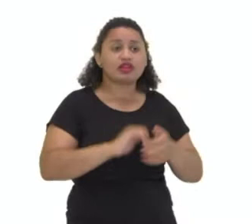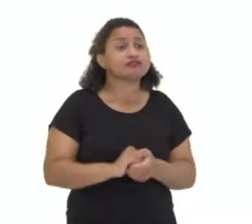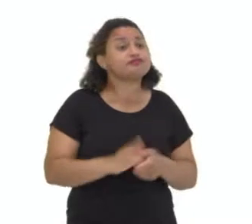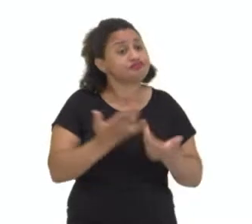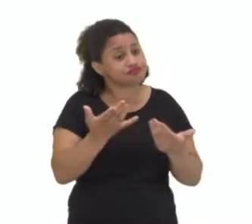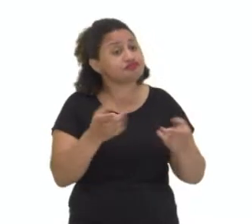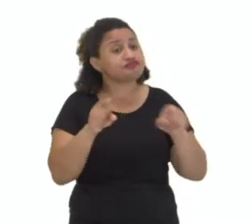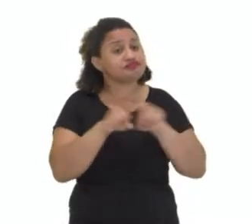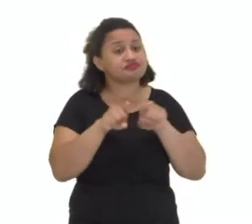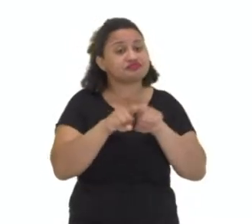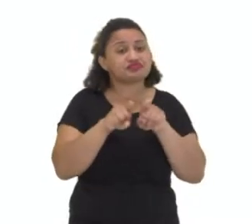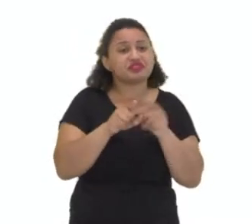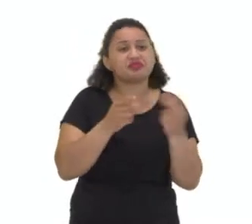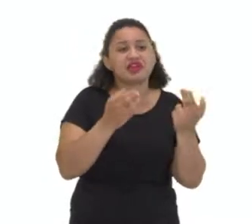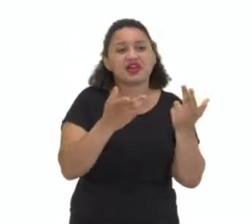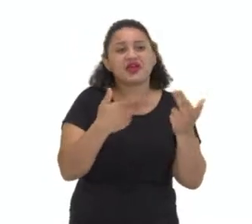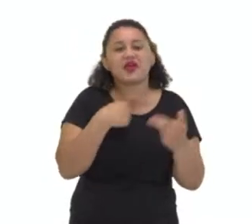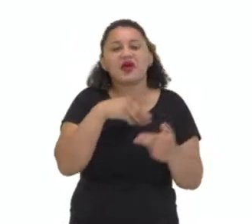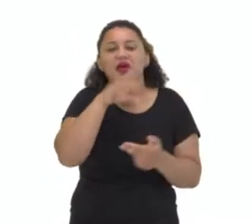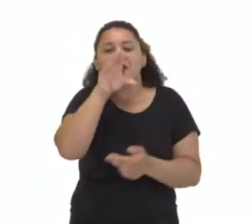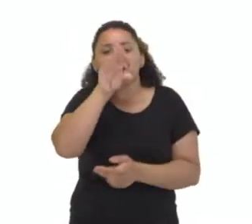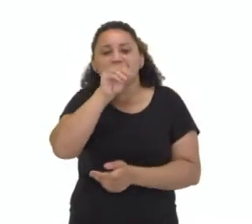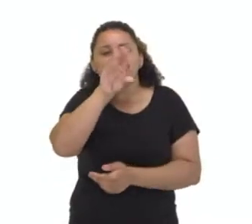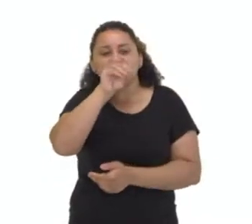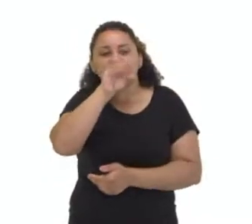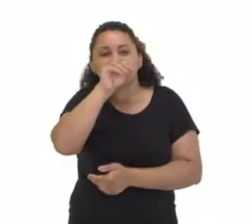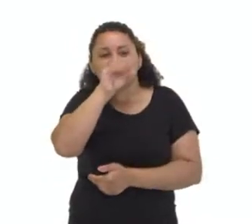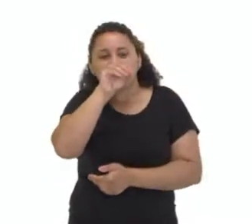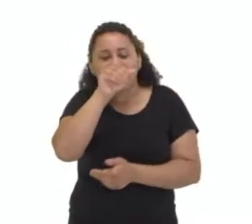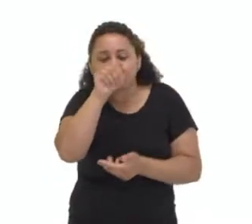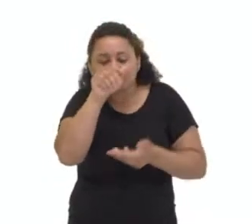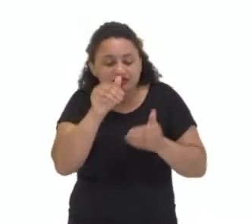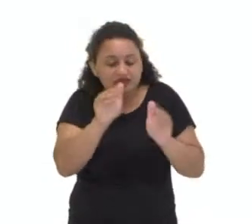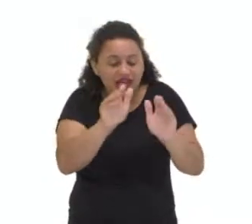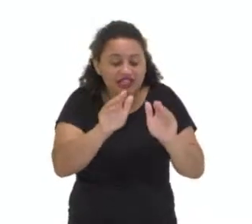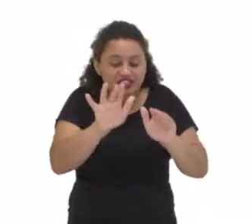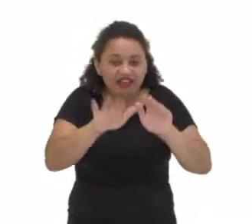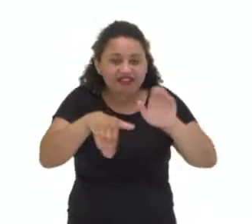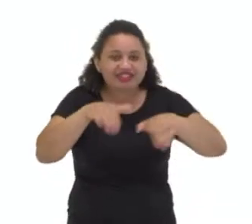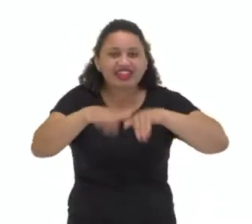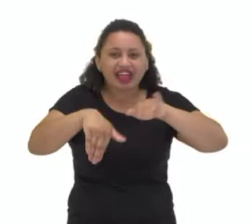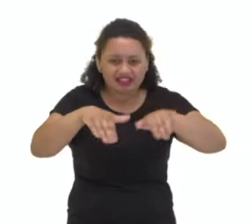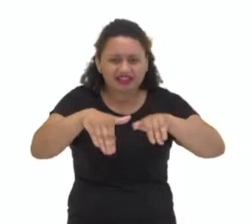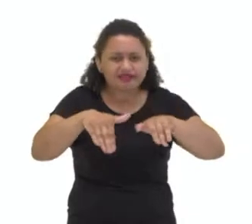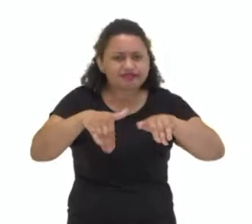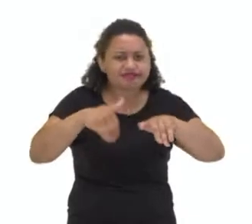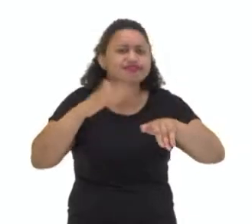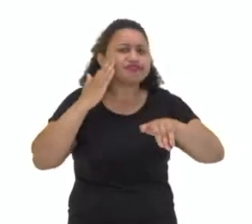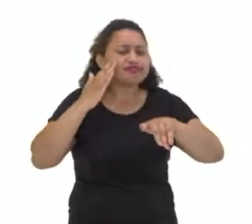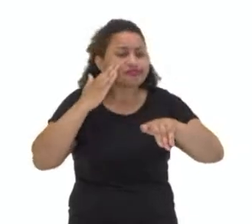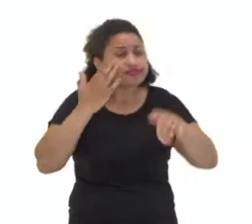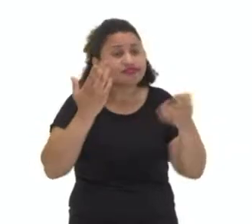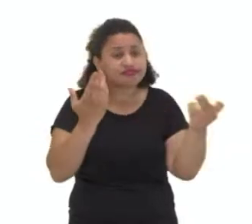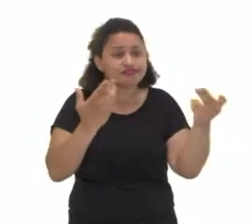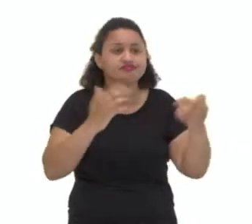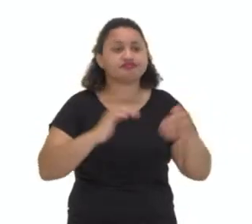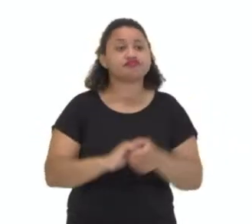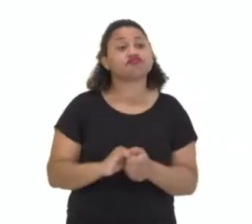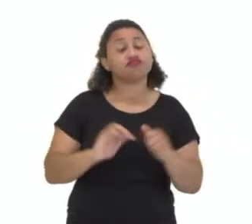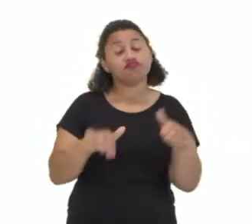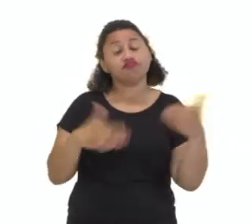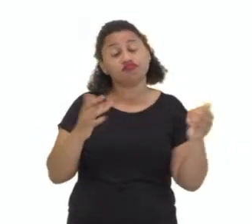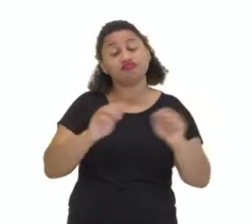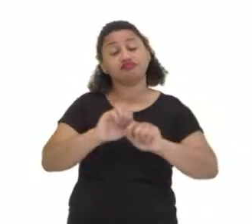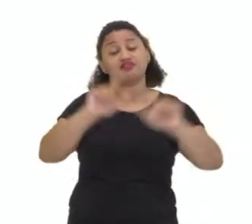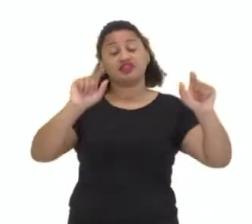Assim como um patinho recém-nascido, nada. Fixado este ponto, isto é, que ninguém nasce para